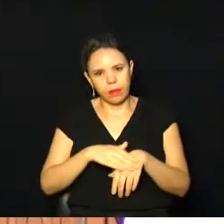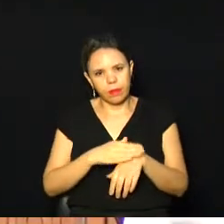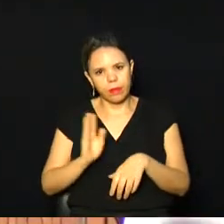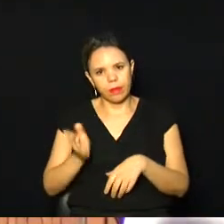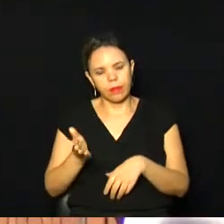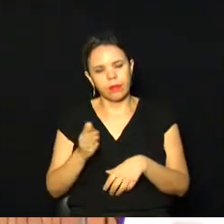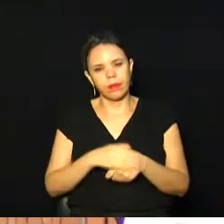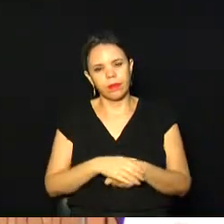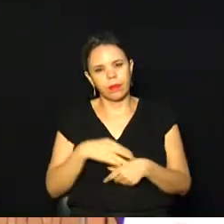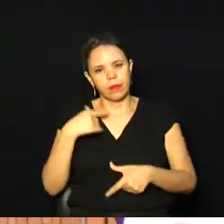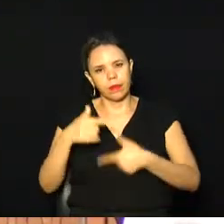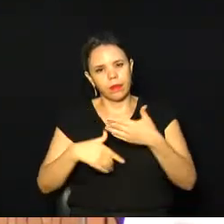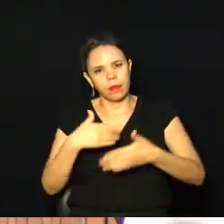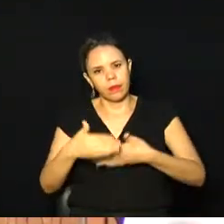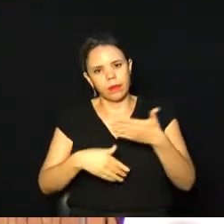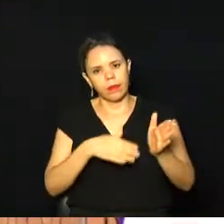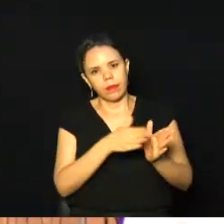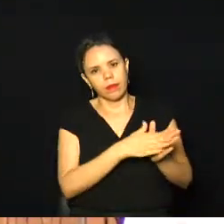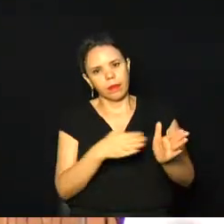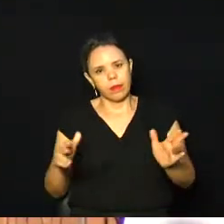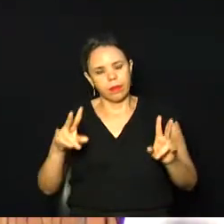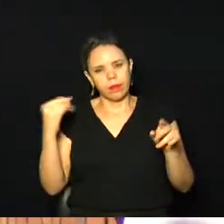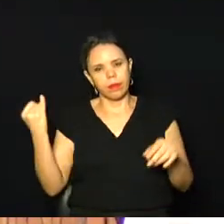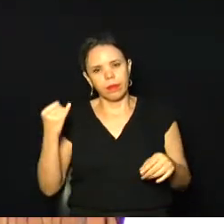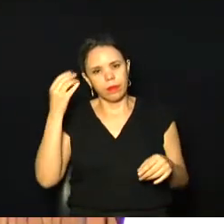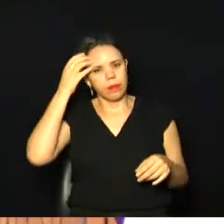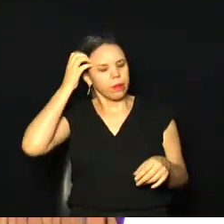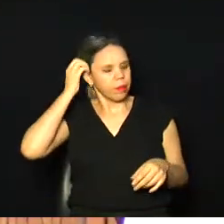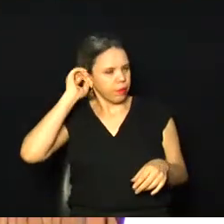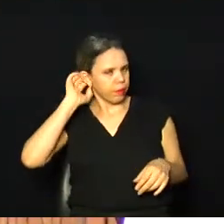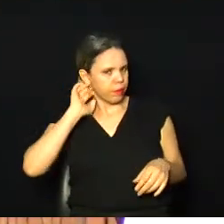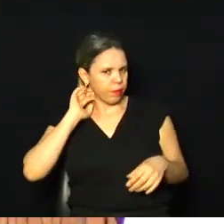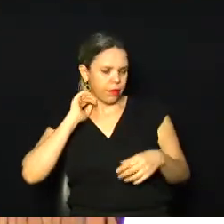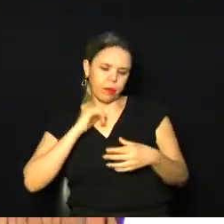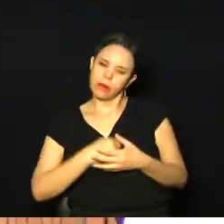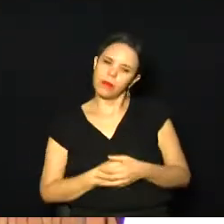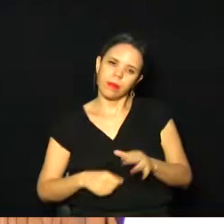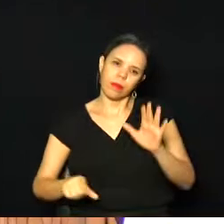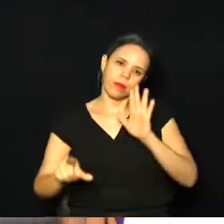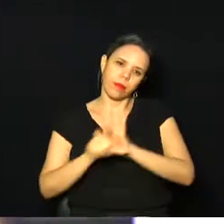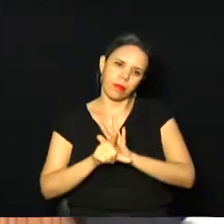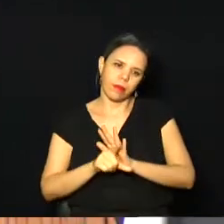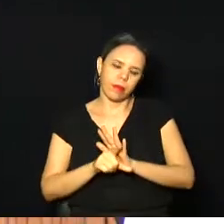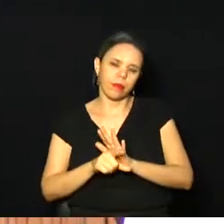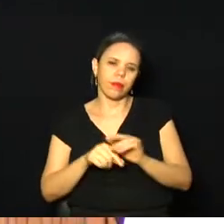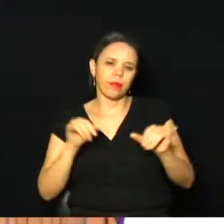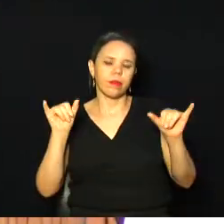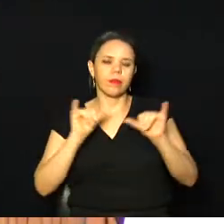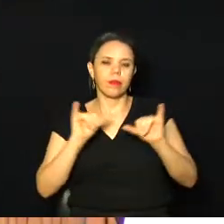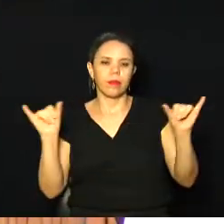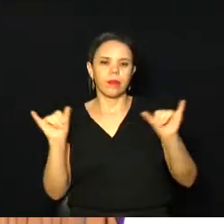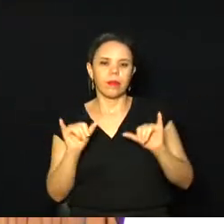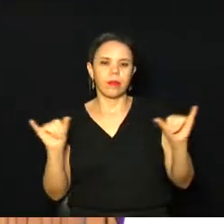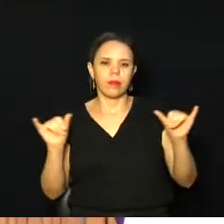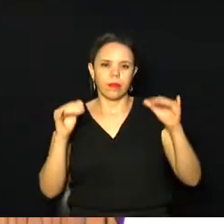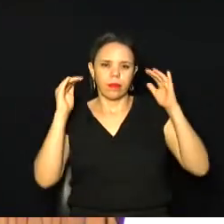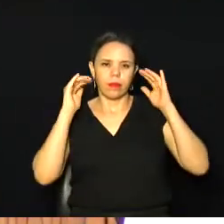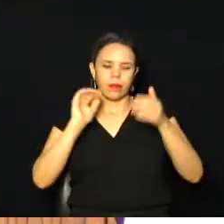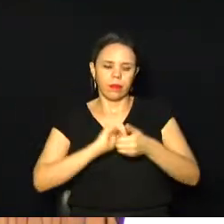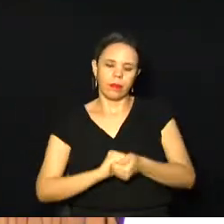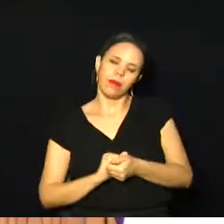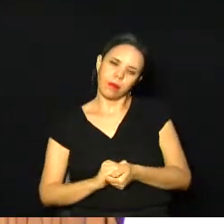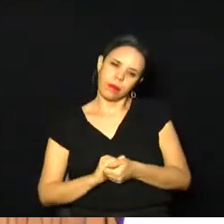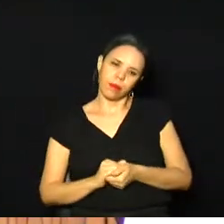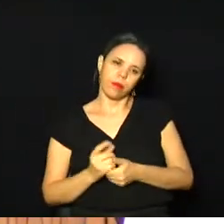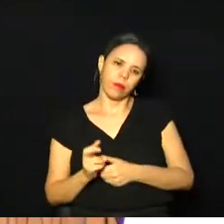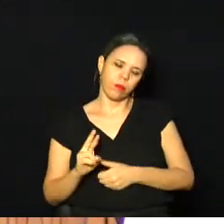aliás, viemos conversando há algum tempo sobre a importância da lei e de nós divulgarmos. Cumprimentar a doutora Ana